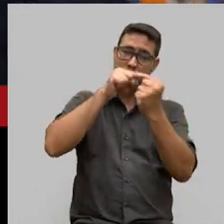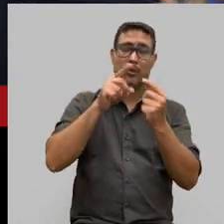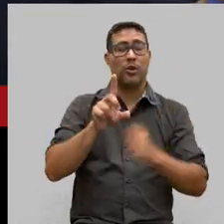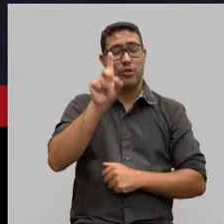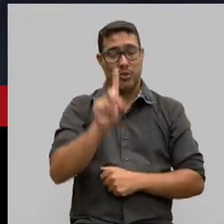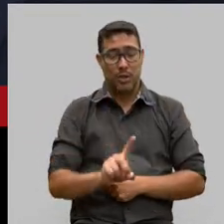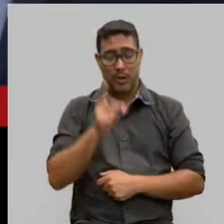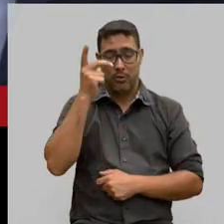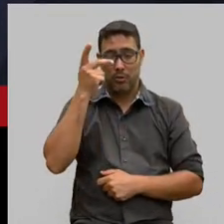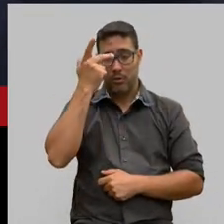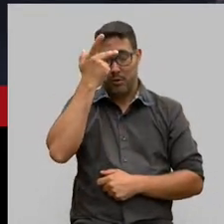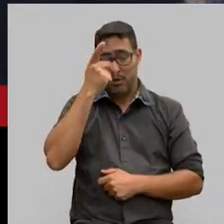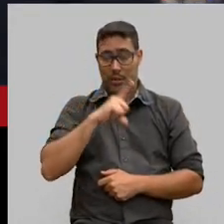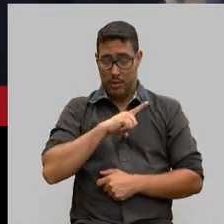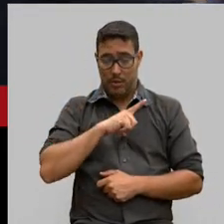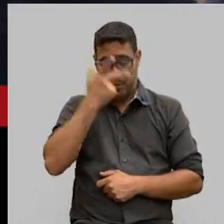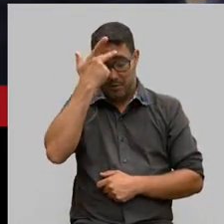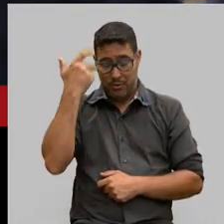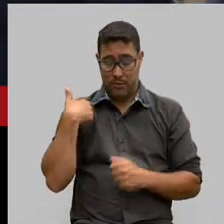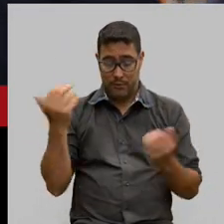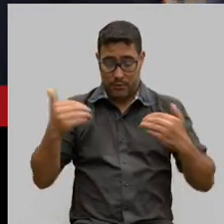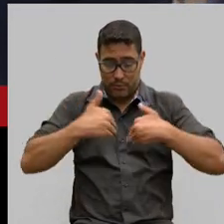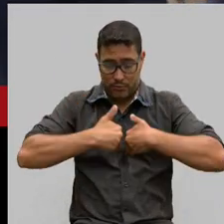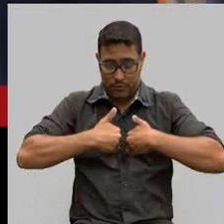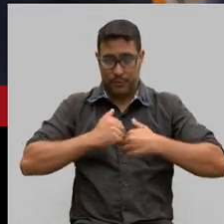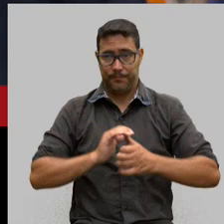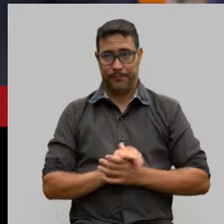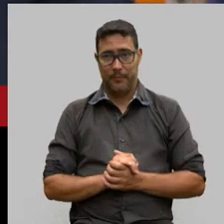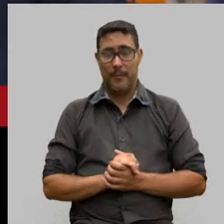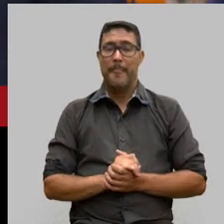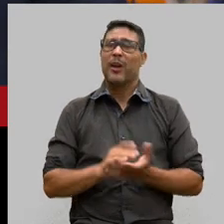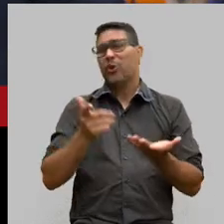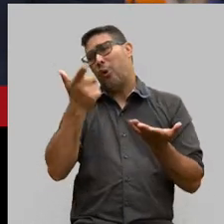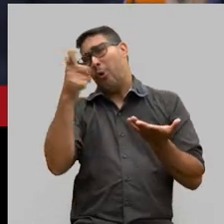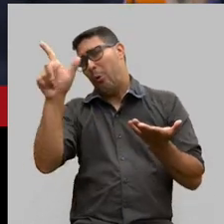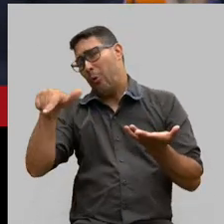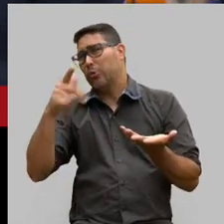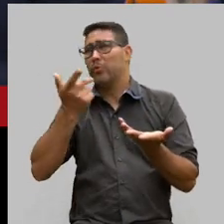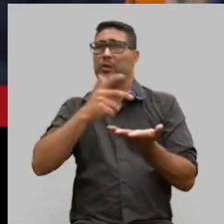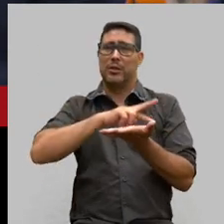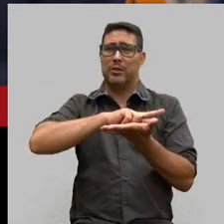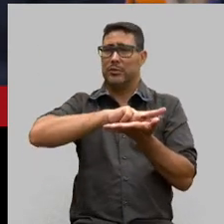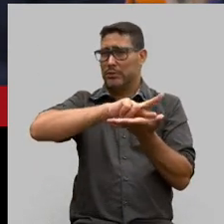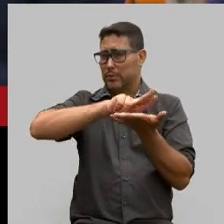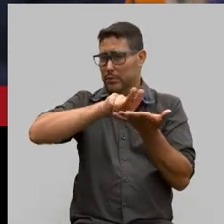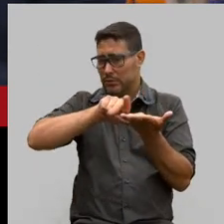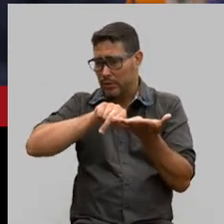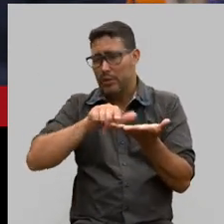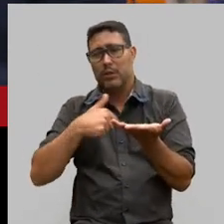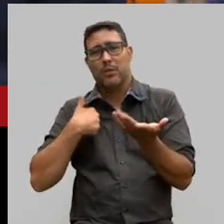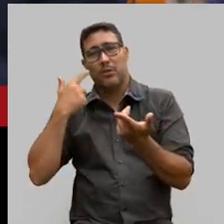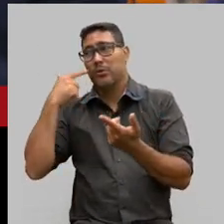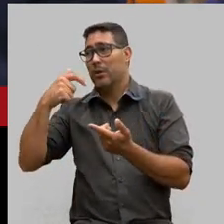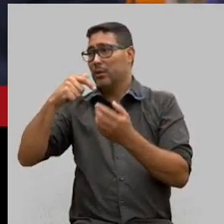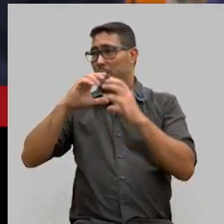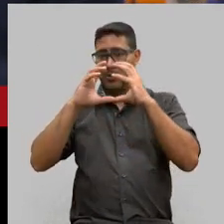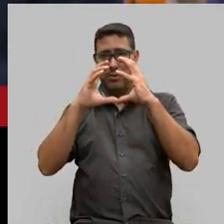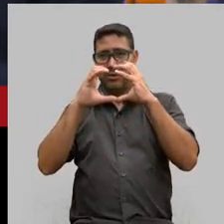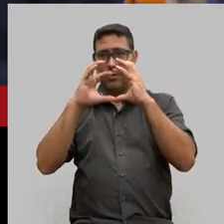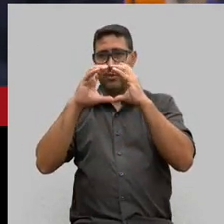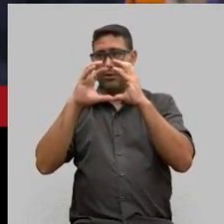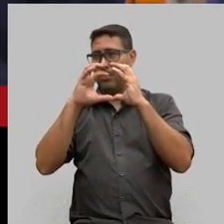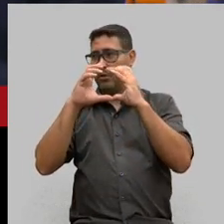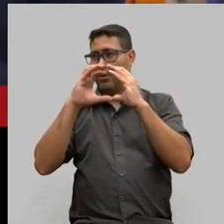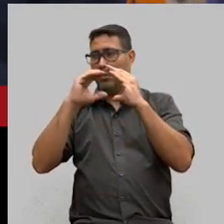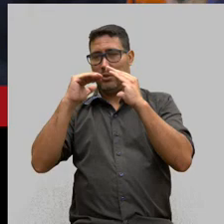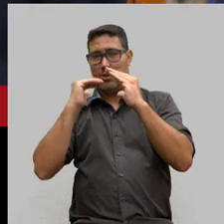população com Transtorno do espectro autista de mais transtornos do do neurodesenvolvimento por ocasião da celebração do